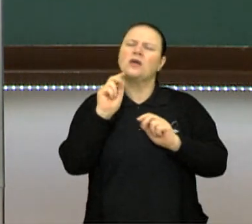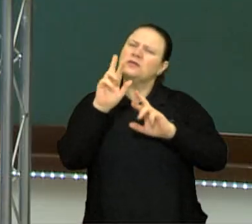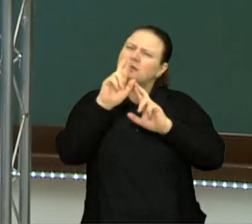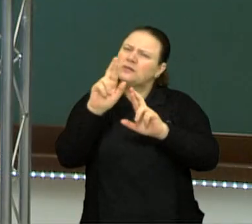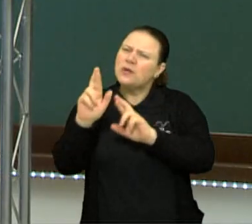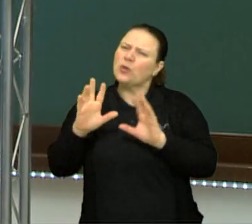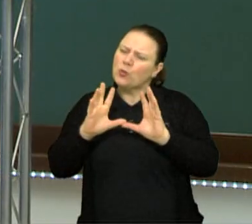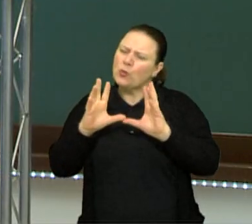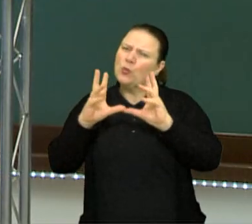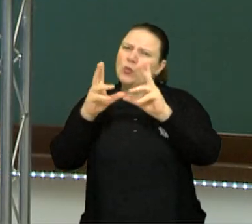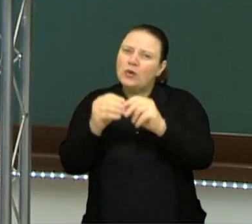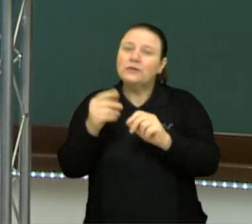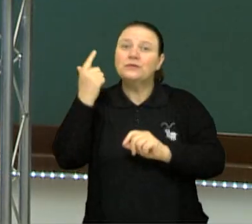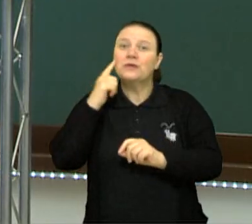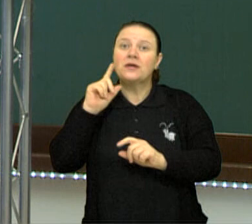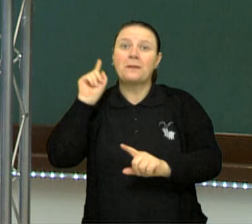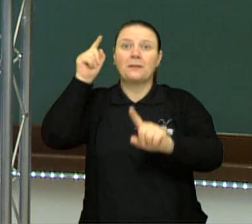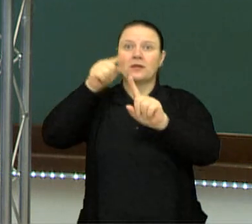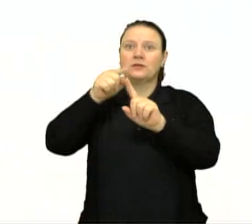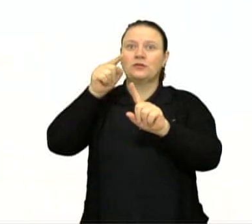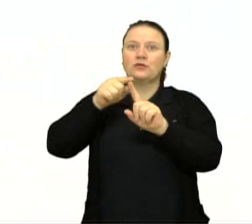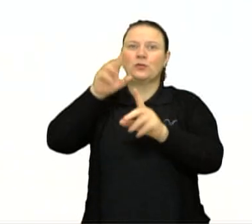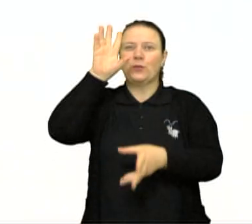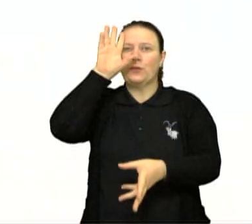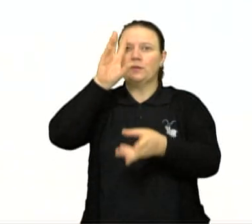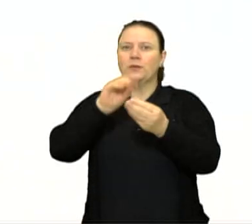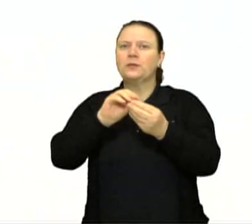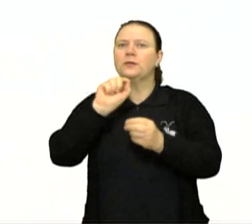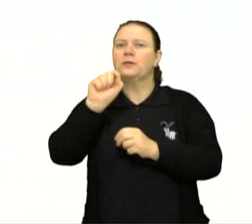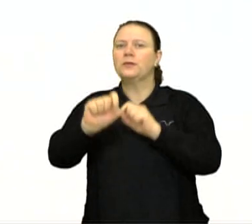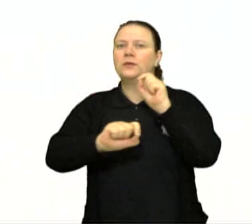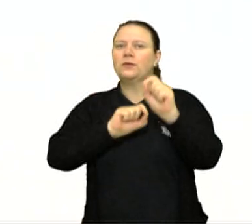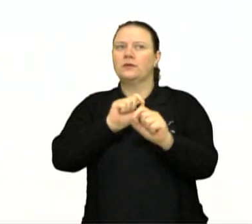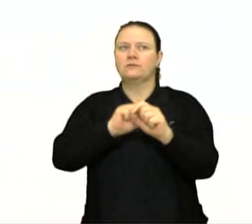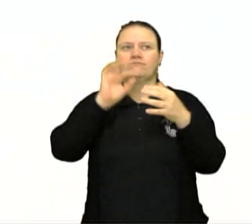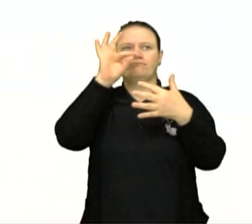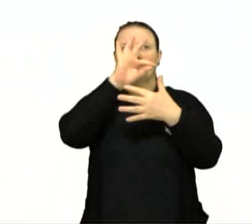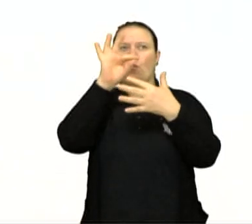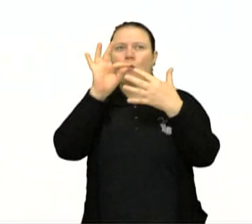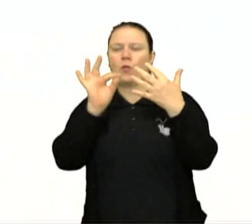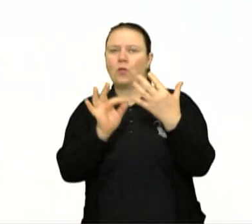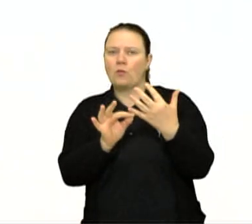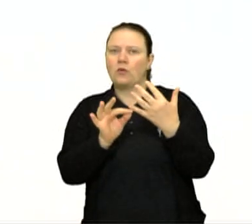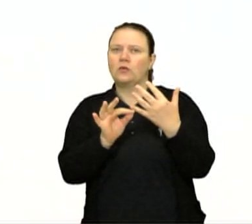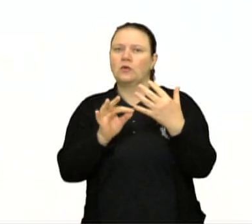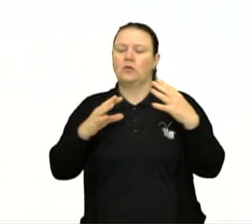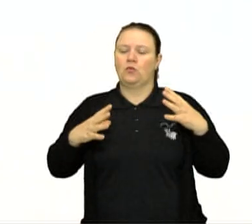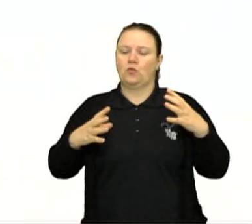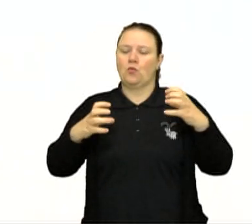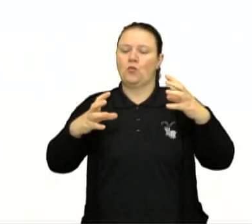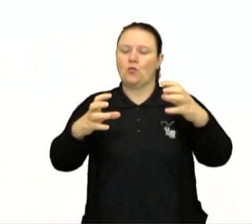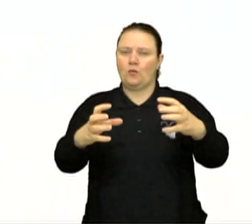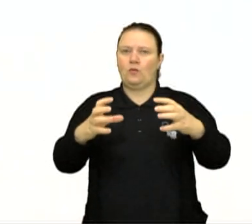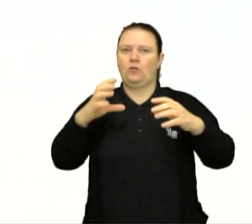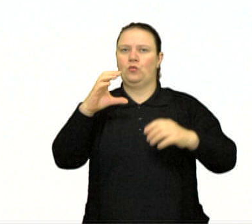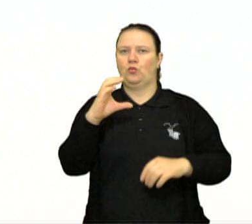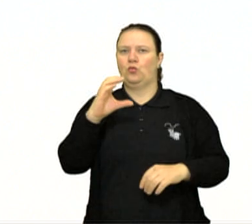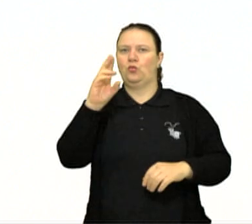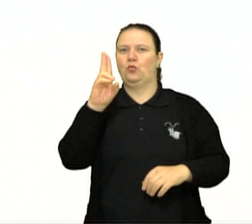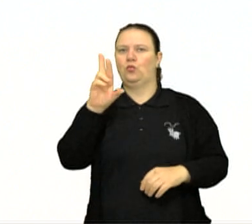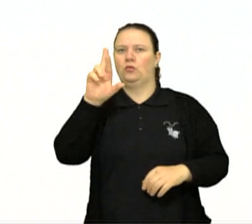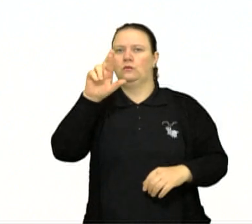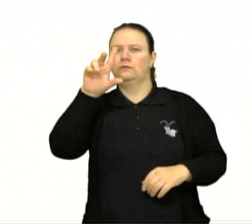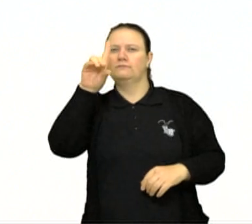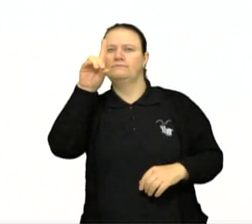nosso objetivo, que é compreender os principais pontos relacionados ao conflito na região